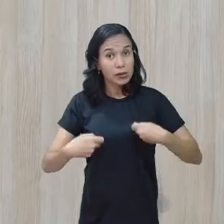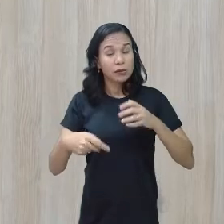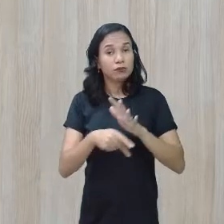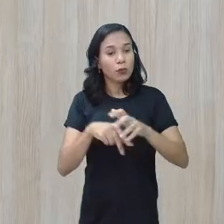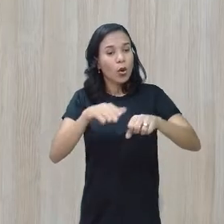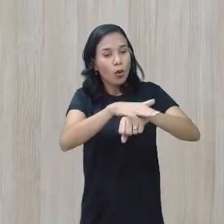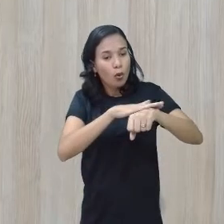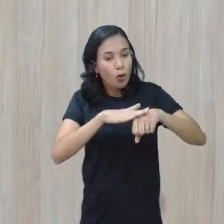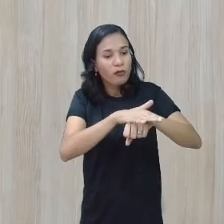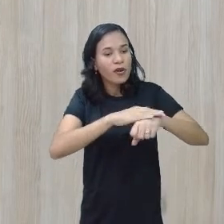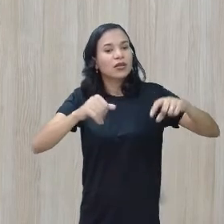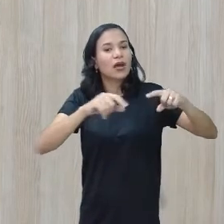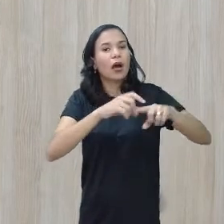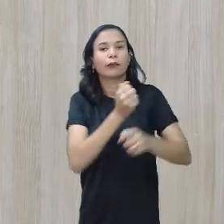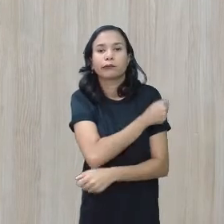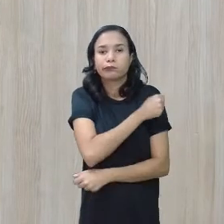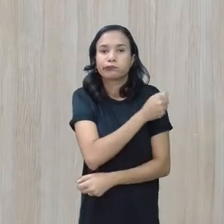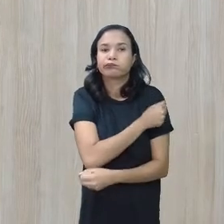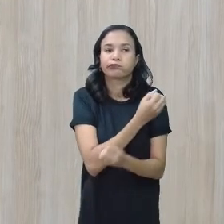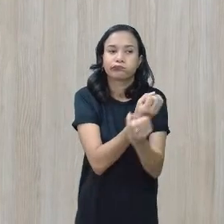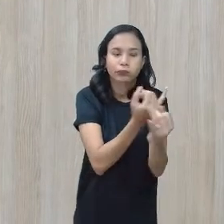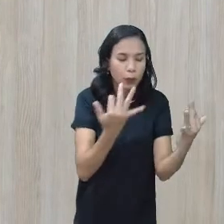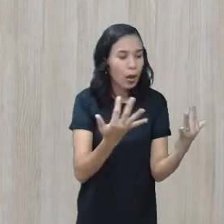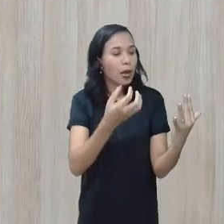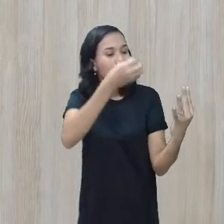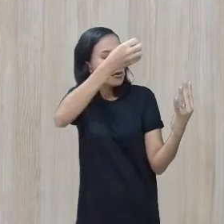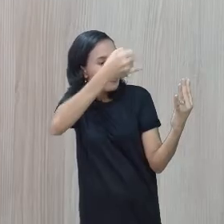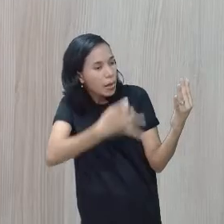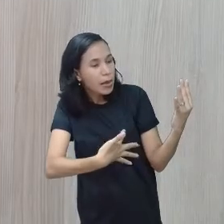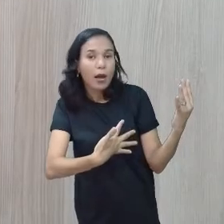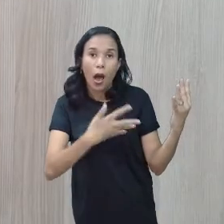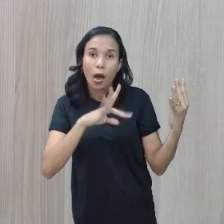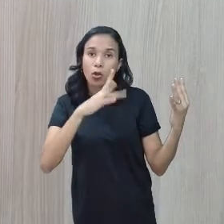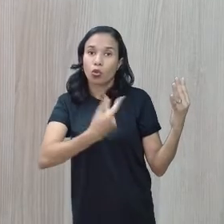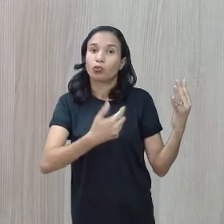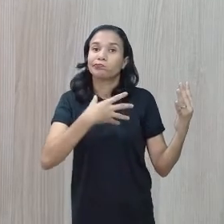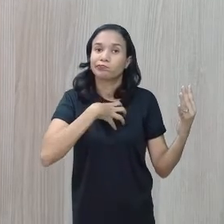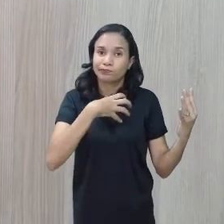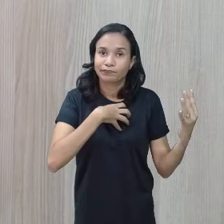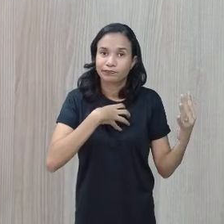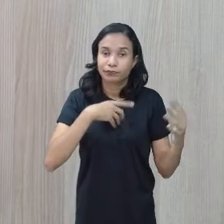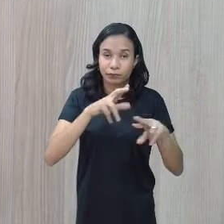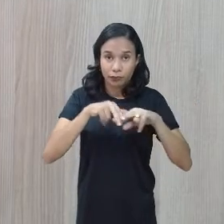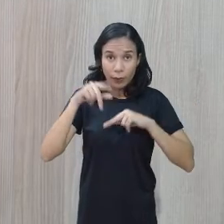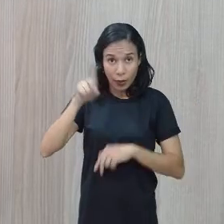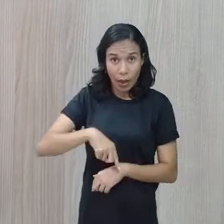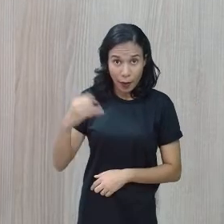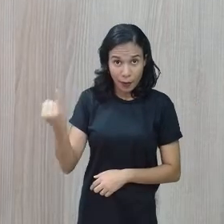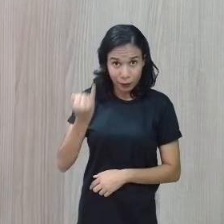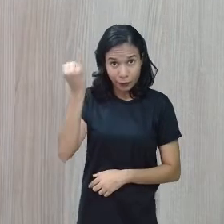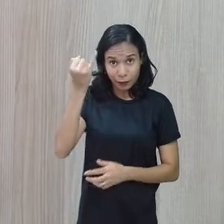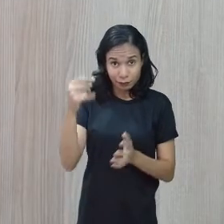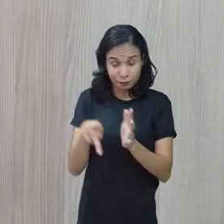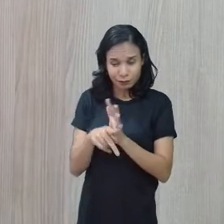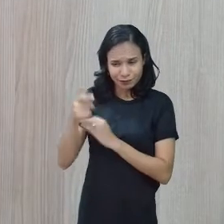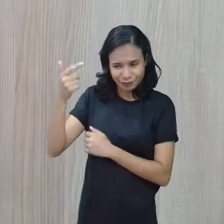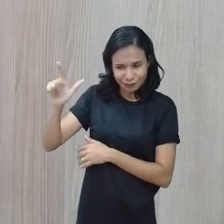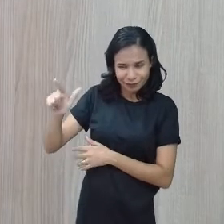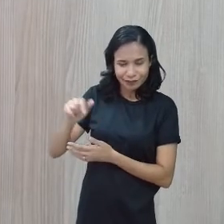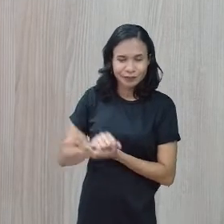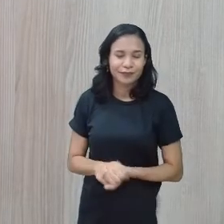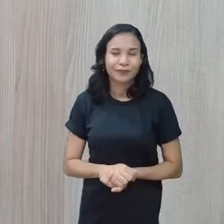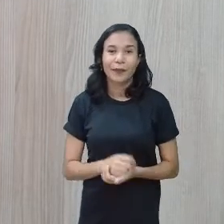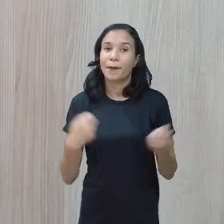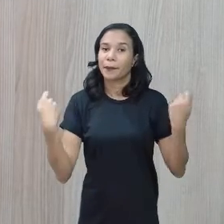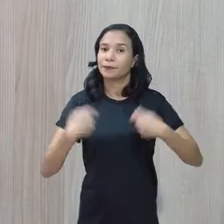sensibilização com todos os estudantes. Sim. Essa sensibilização é tão importante, Ivânia, que eu vou lhe contar outro fato que aconteceu. Eu